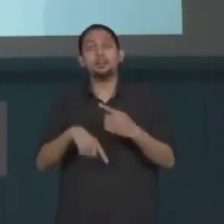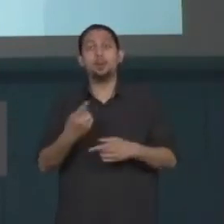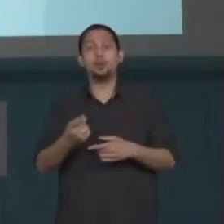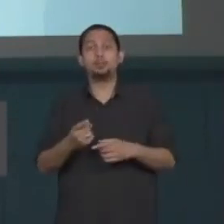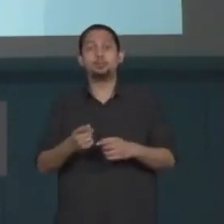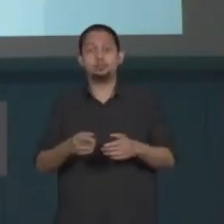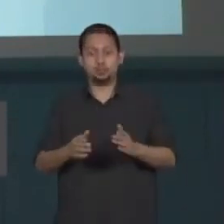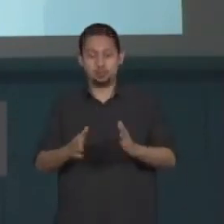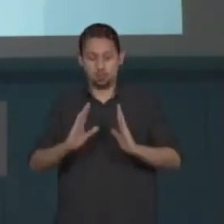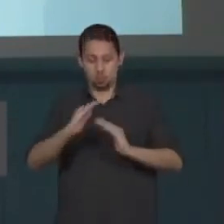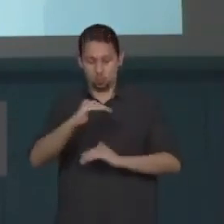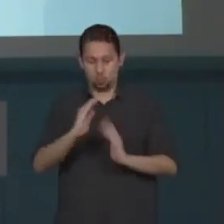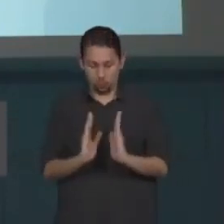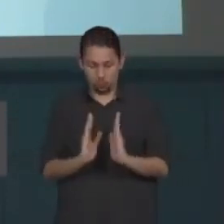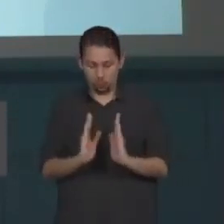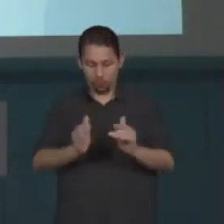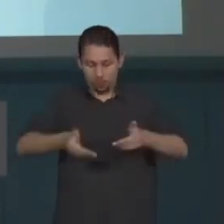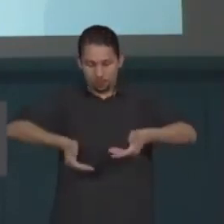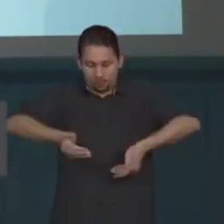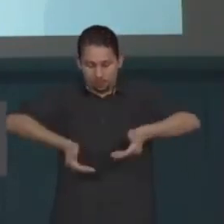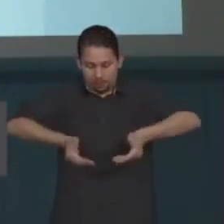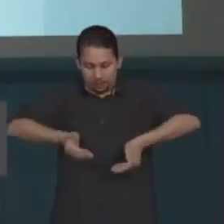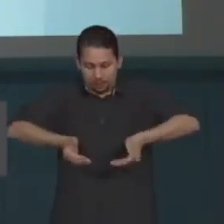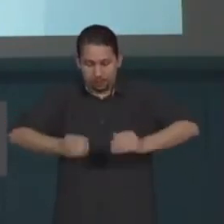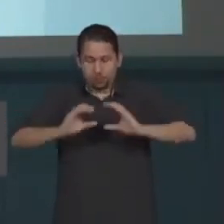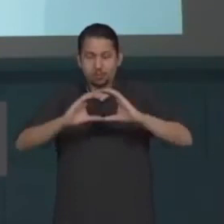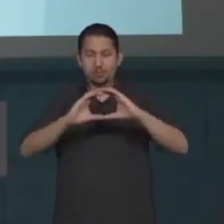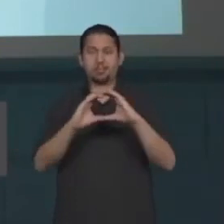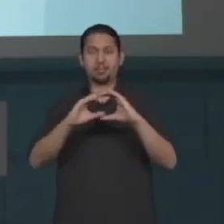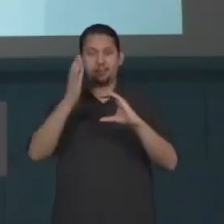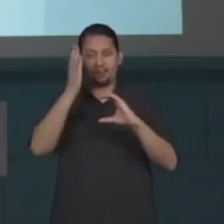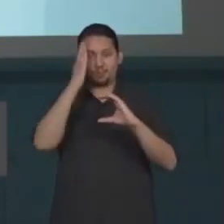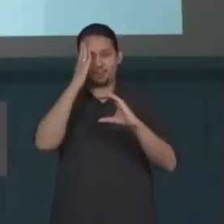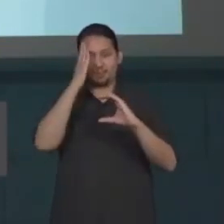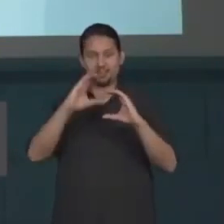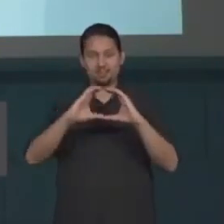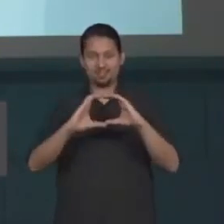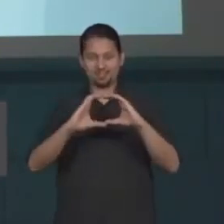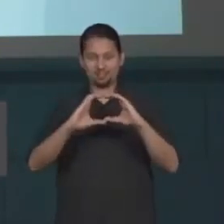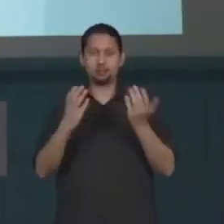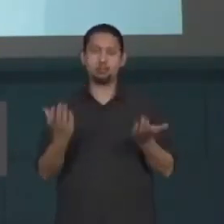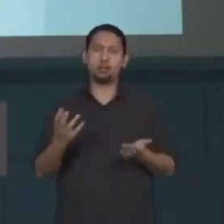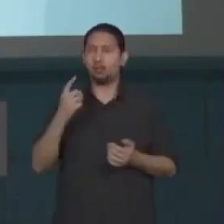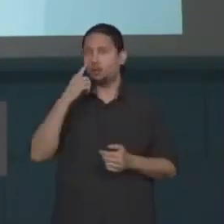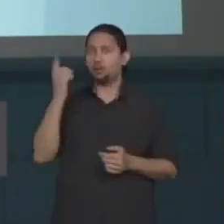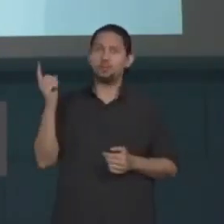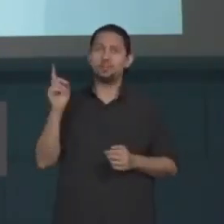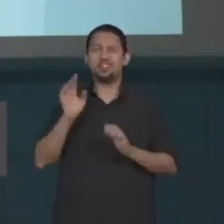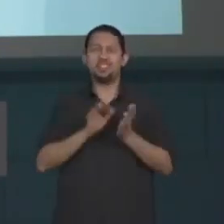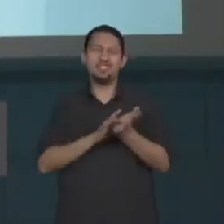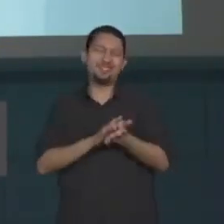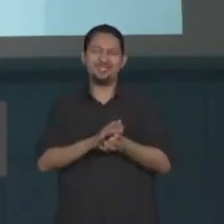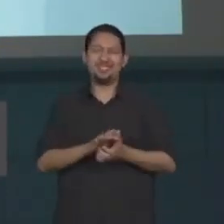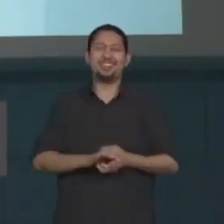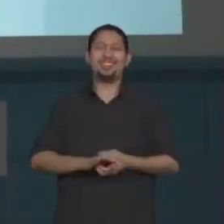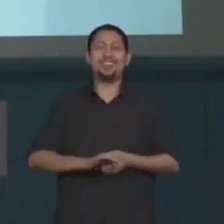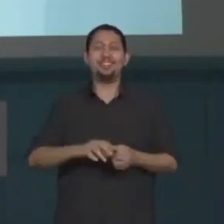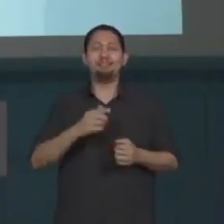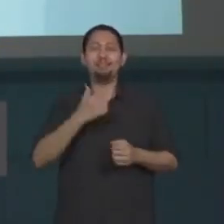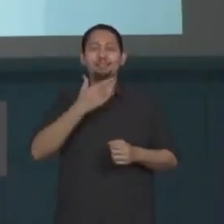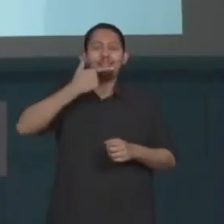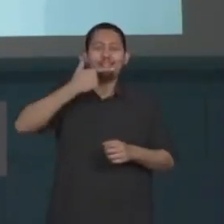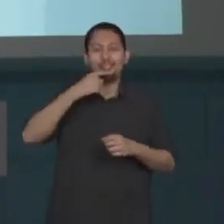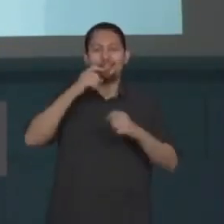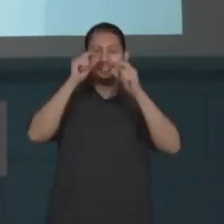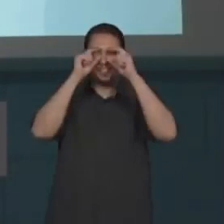robô. A cabeça do robô, eu fiz uma ilustração aqui, usando as ferramentas do